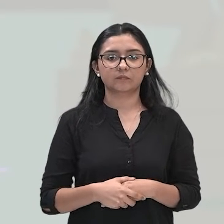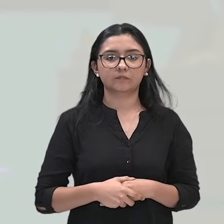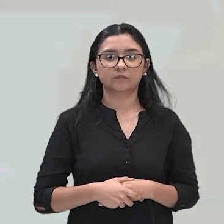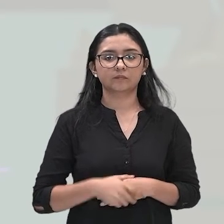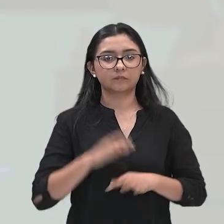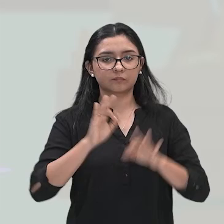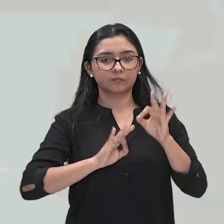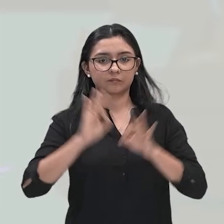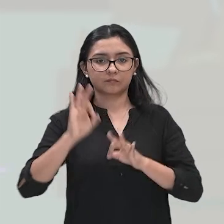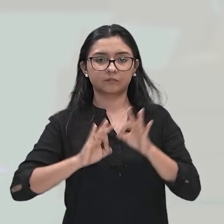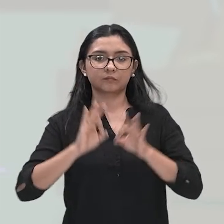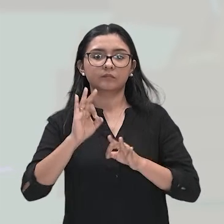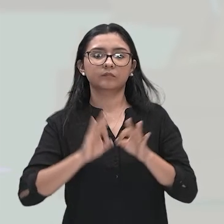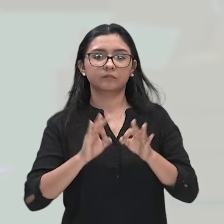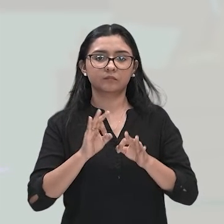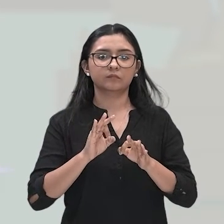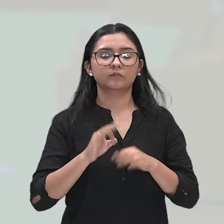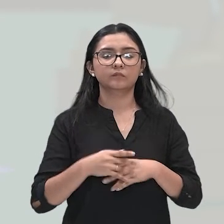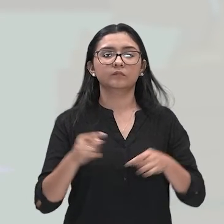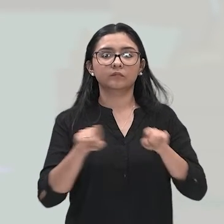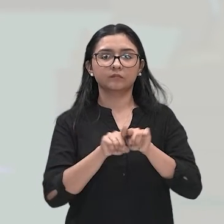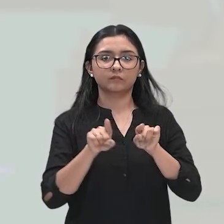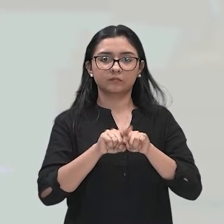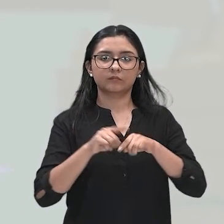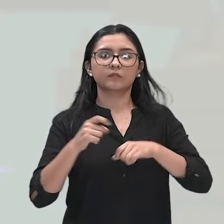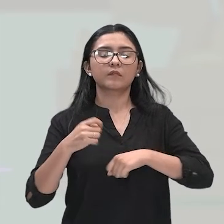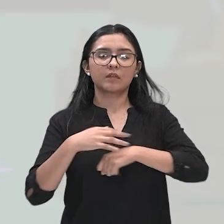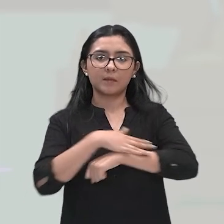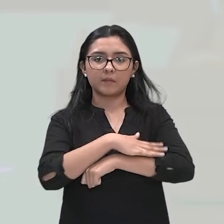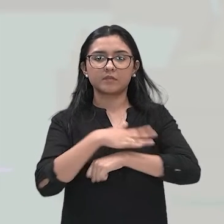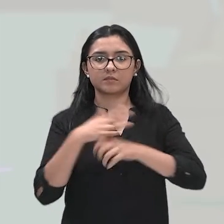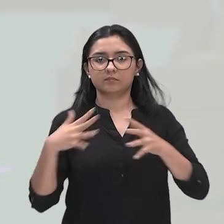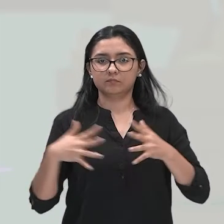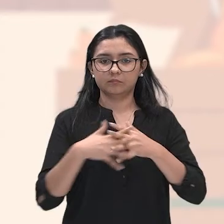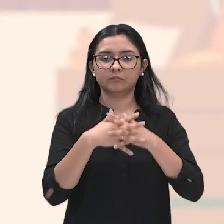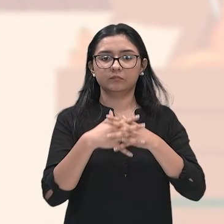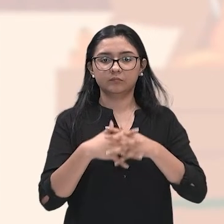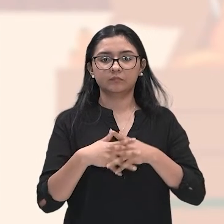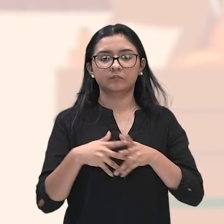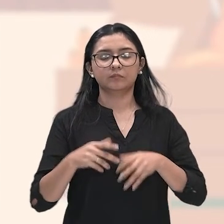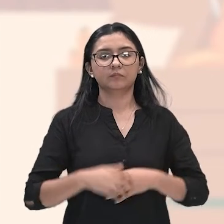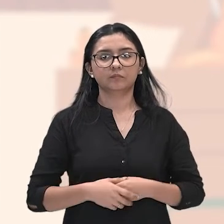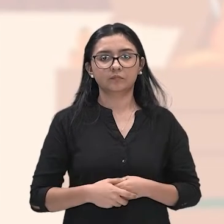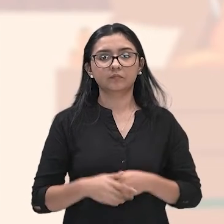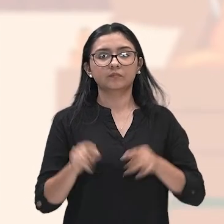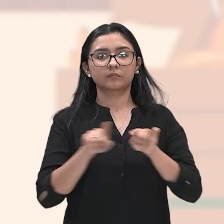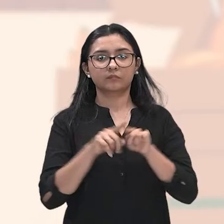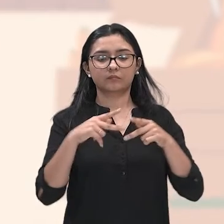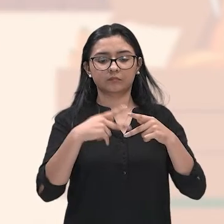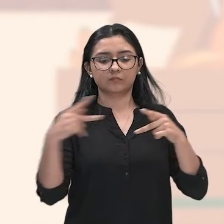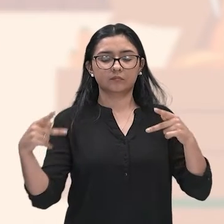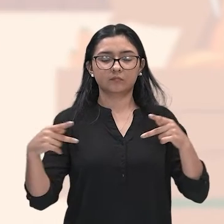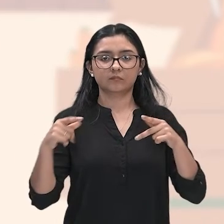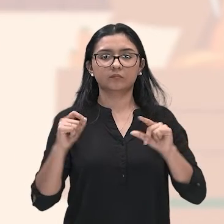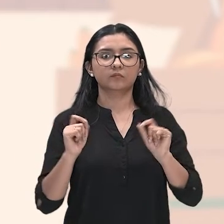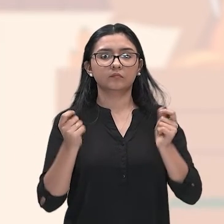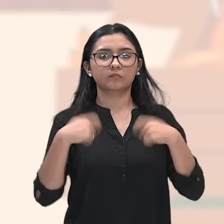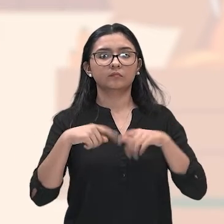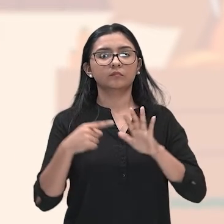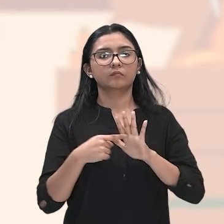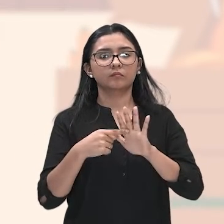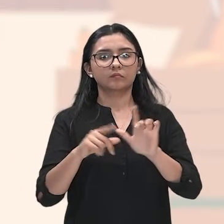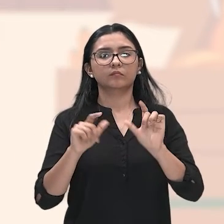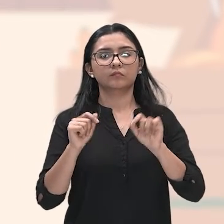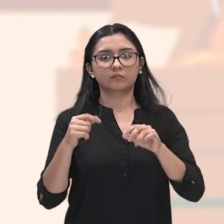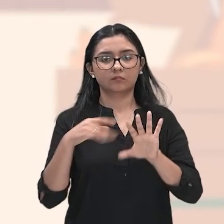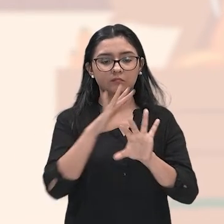manutenção, reparação e construção da nossa massa muscular. As proteínas, elas oferecem